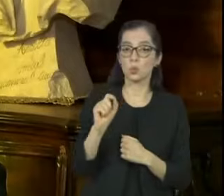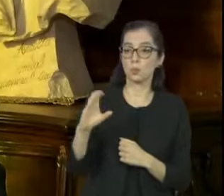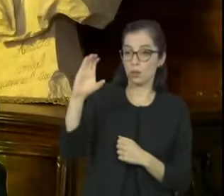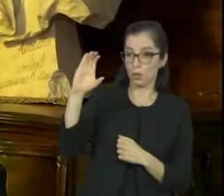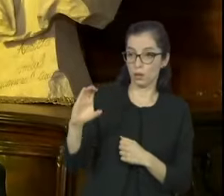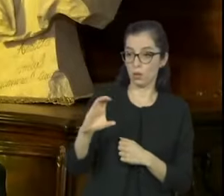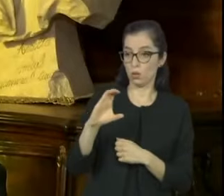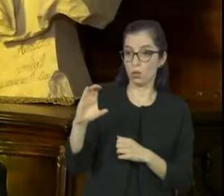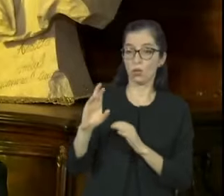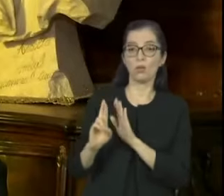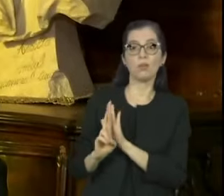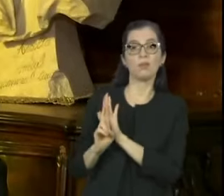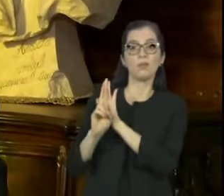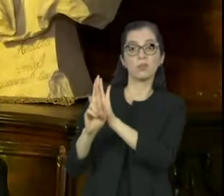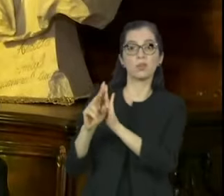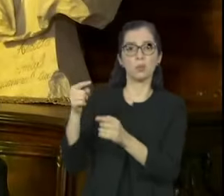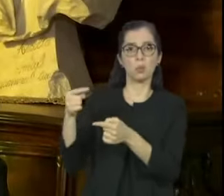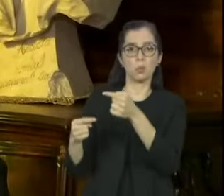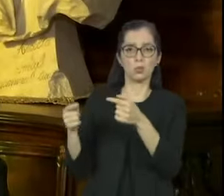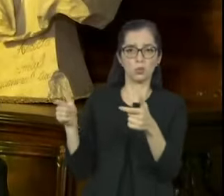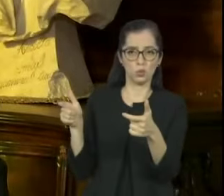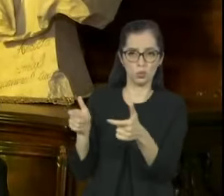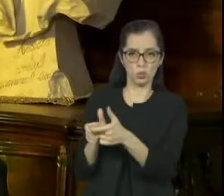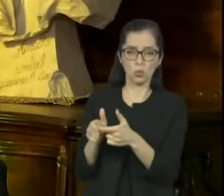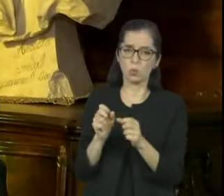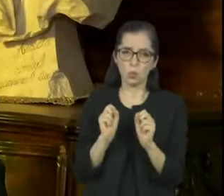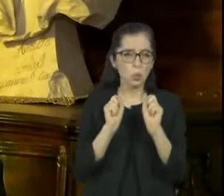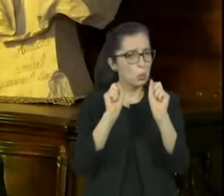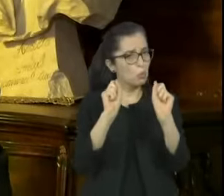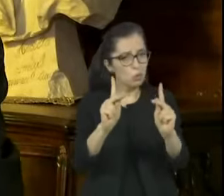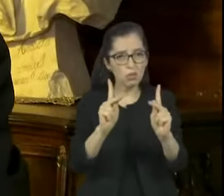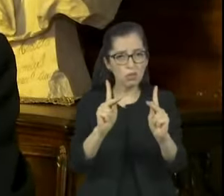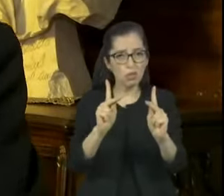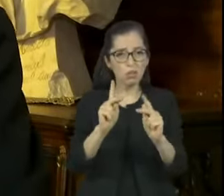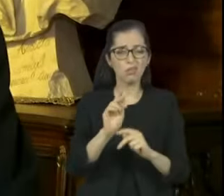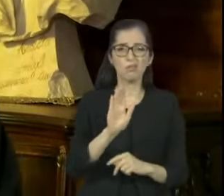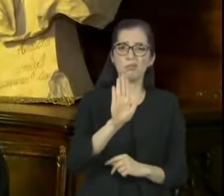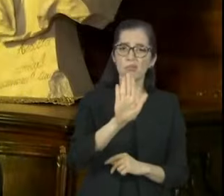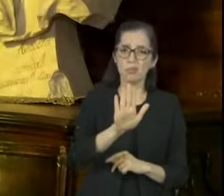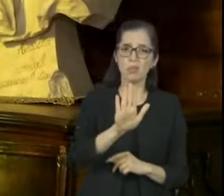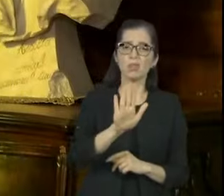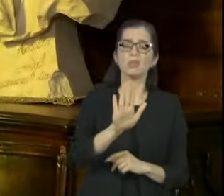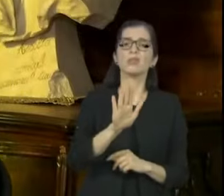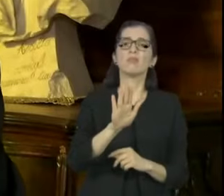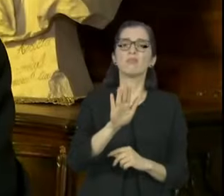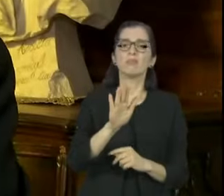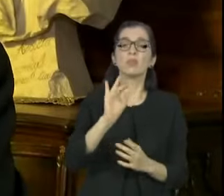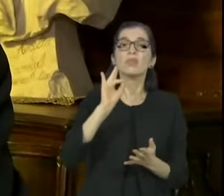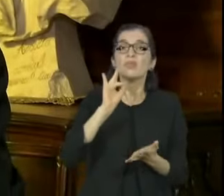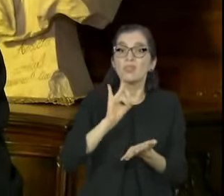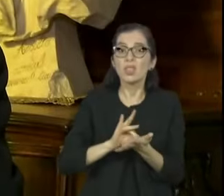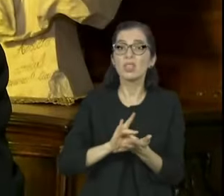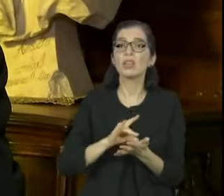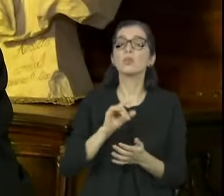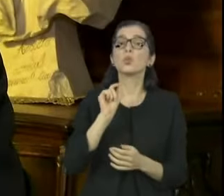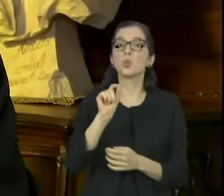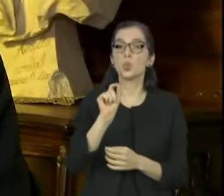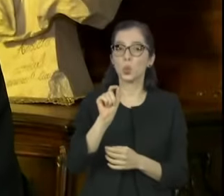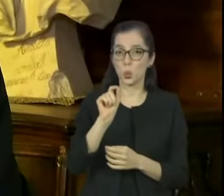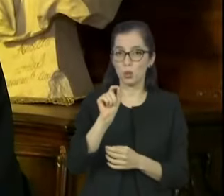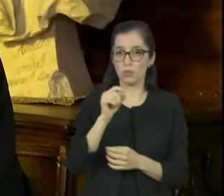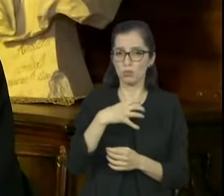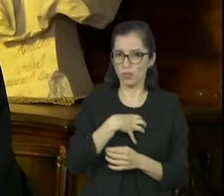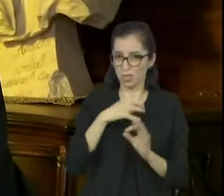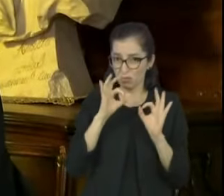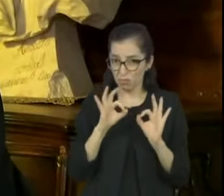político talvez perdemos agora eu pergunto se de fato Este é o modo sadio de as